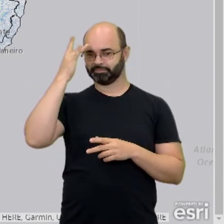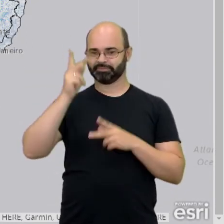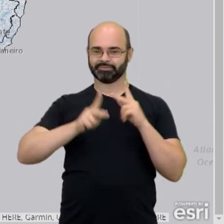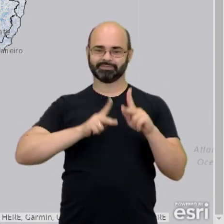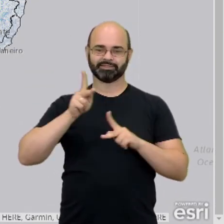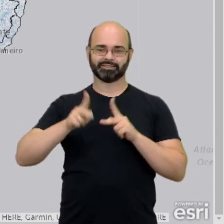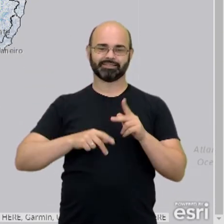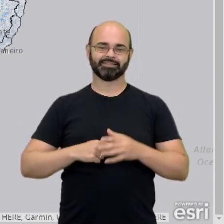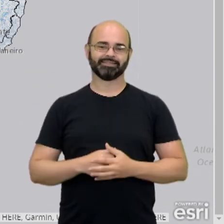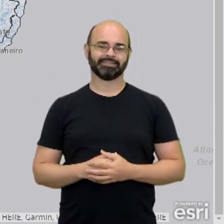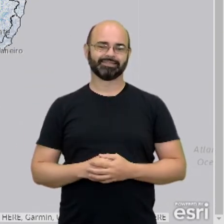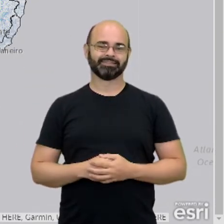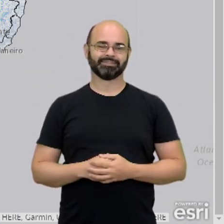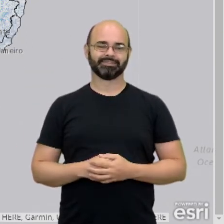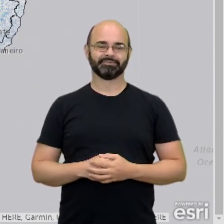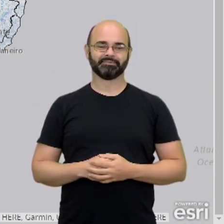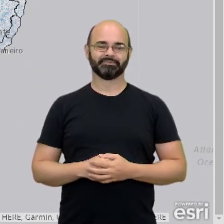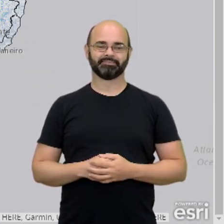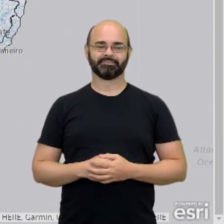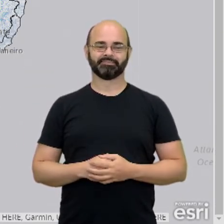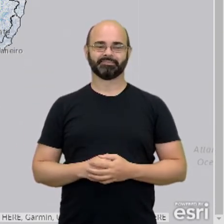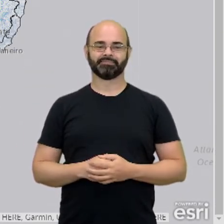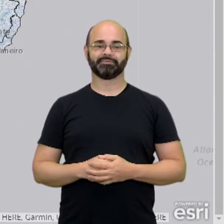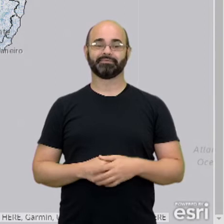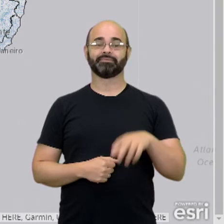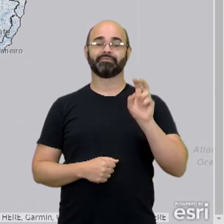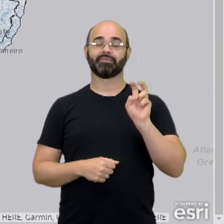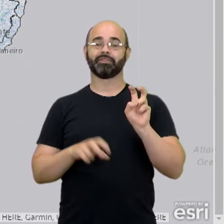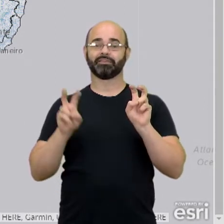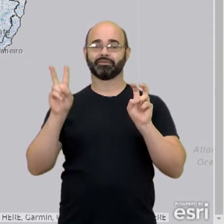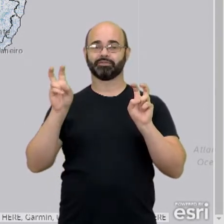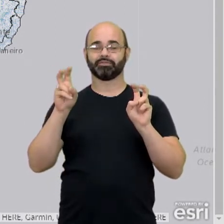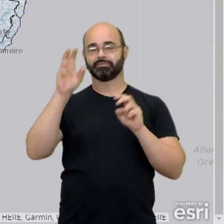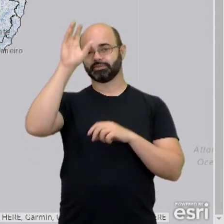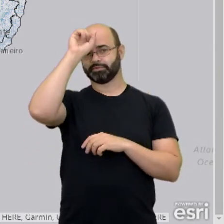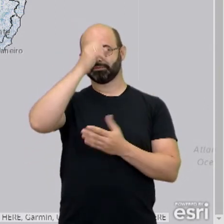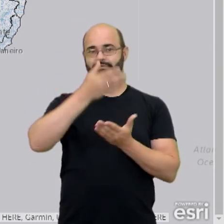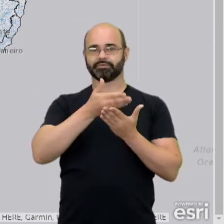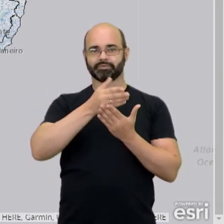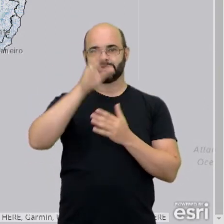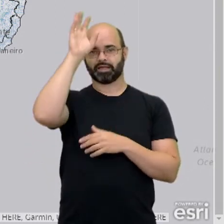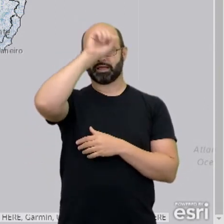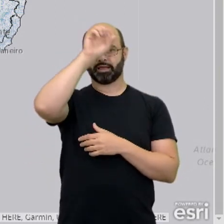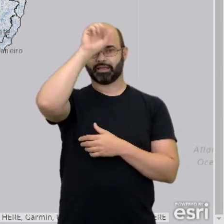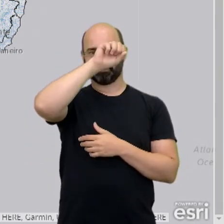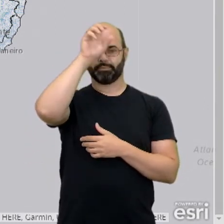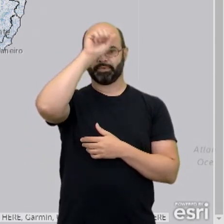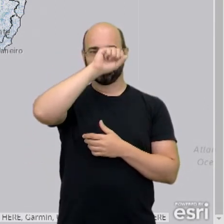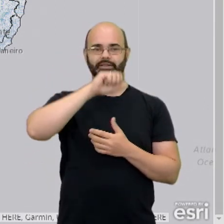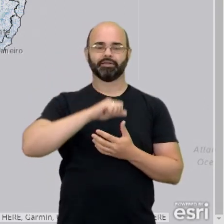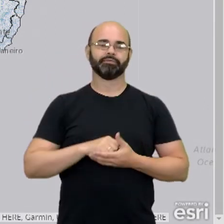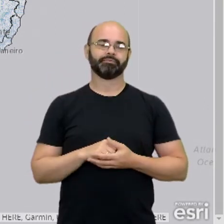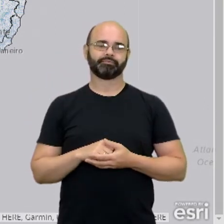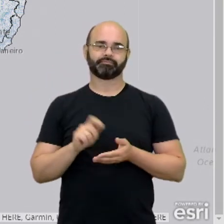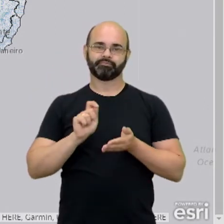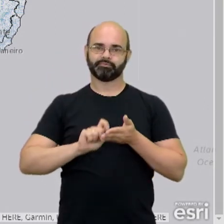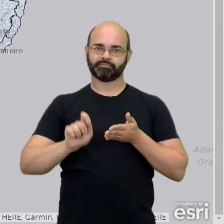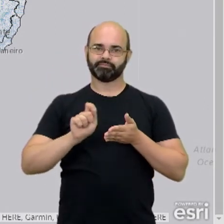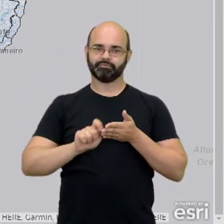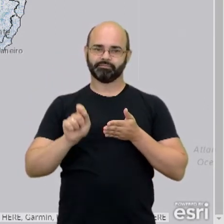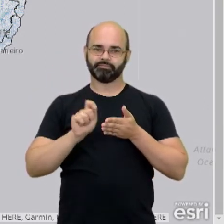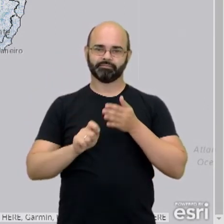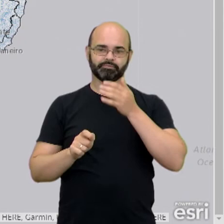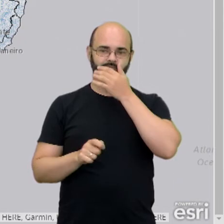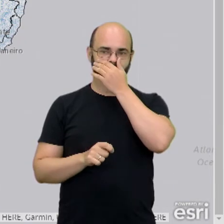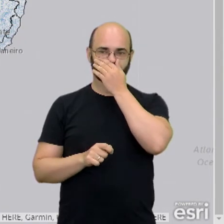populações. Aí o item 5 fala de alfabetização, né, e aí nós temos aí, né, também a questão aí da legenda